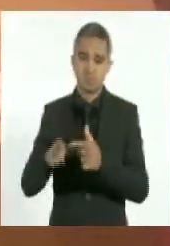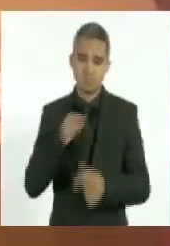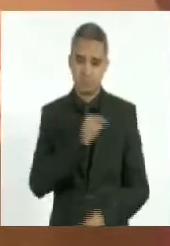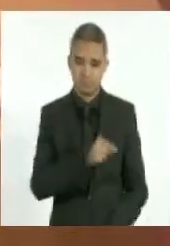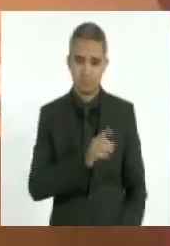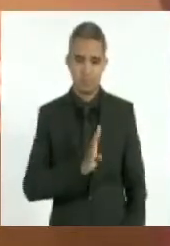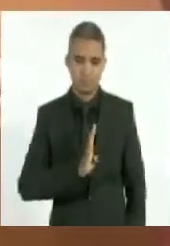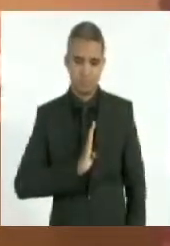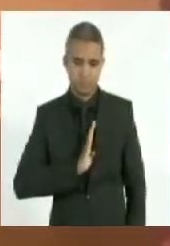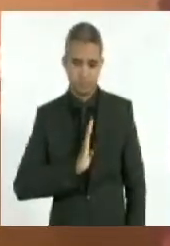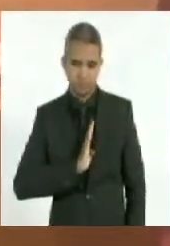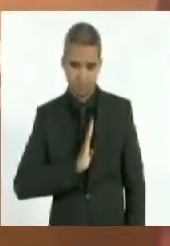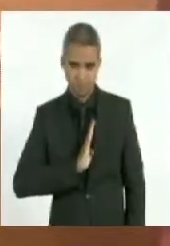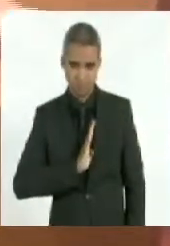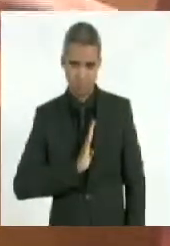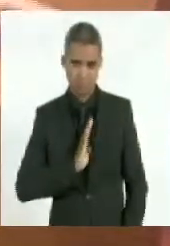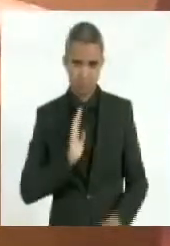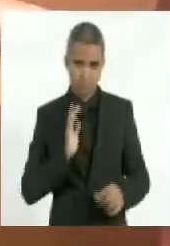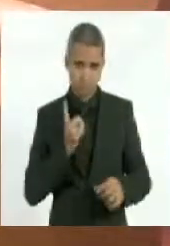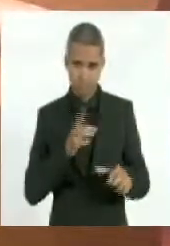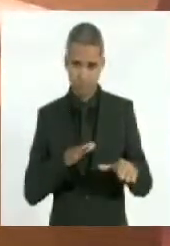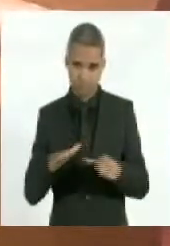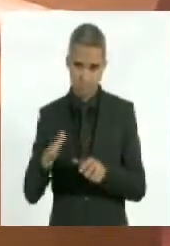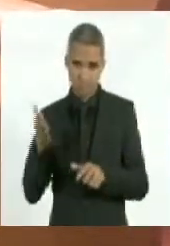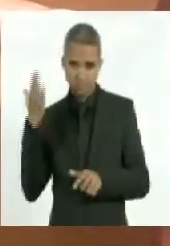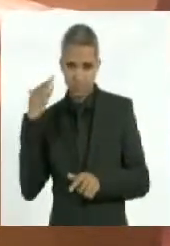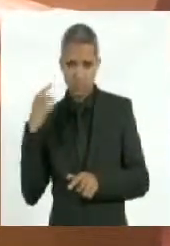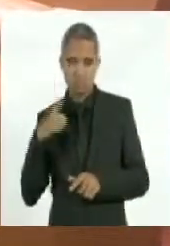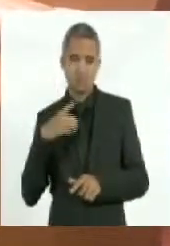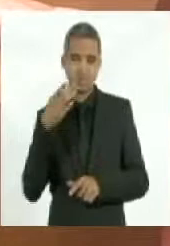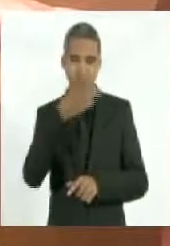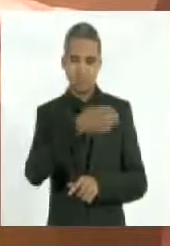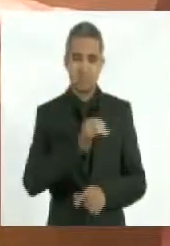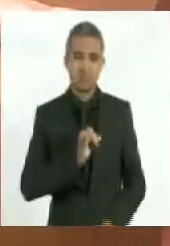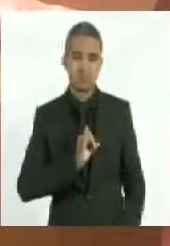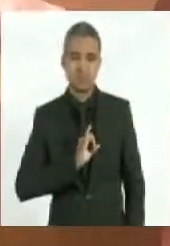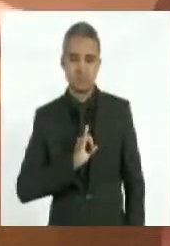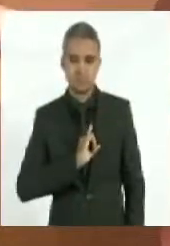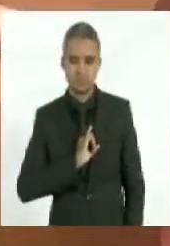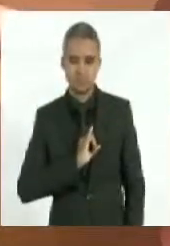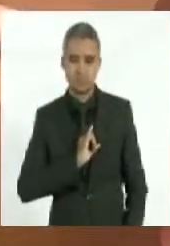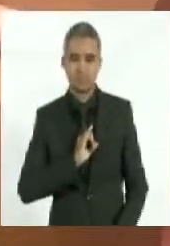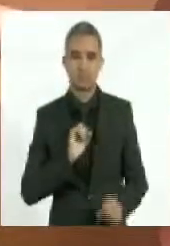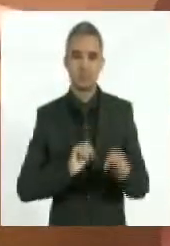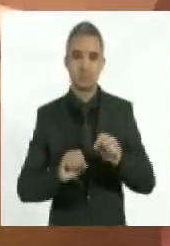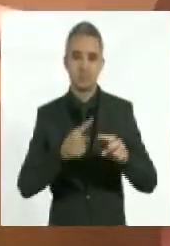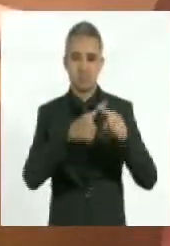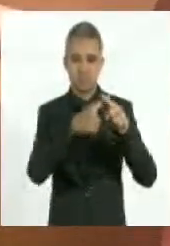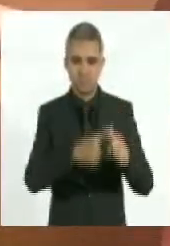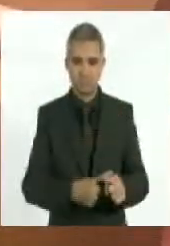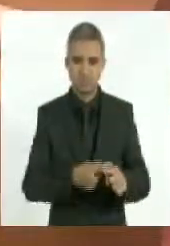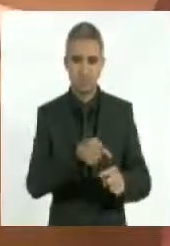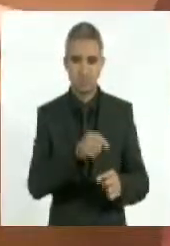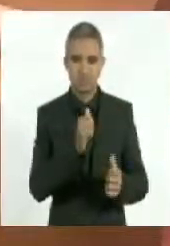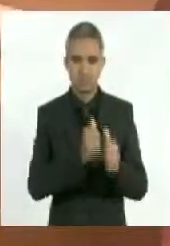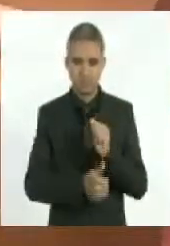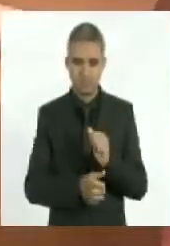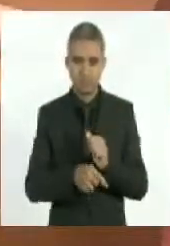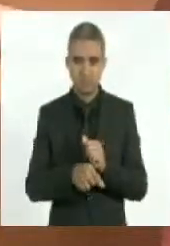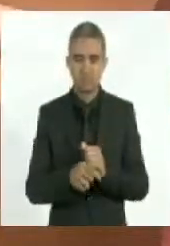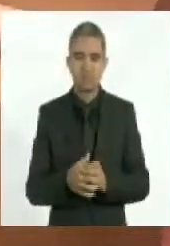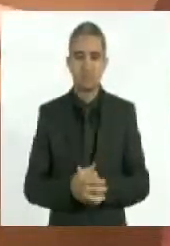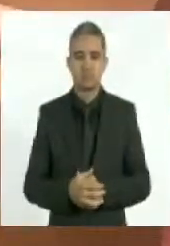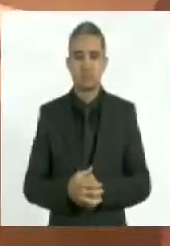tivemos uma grande decisão do Campeonato Maranhense, lá em Imperatriz, e eu fiquei satisfeito, não com o resultado do